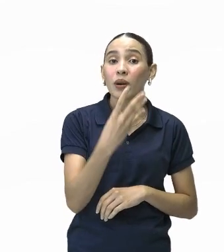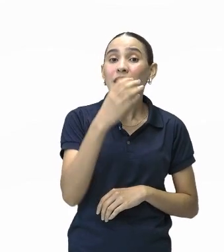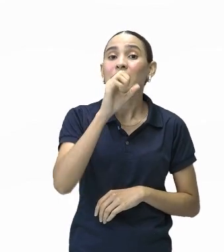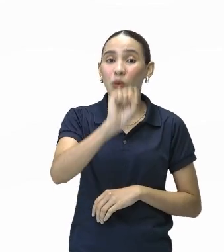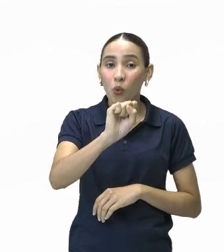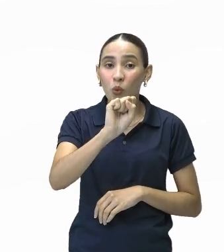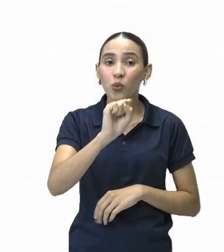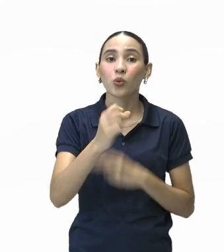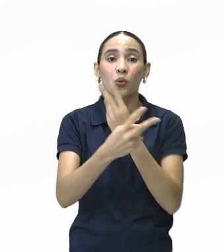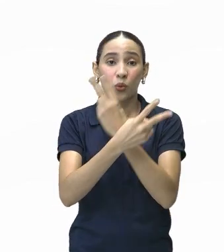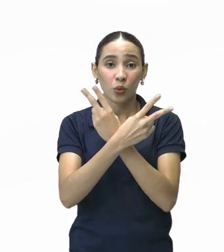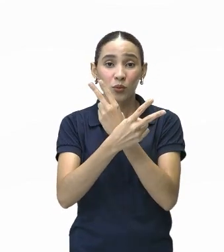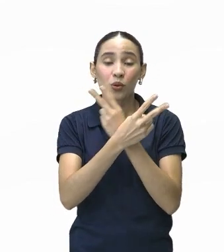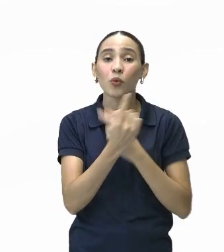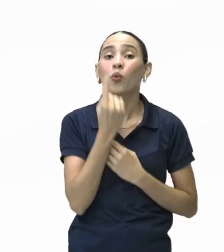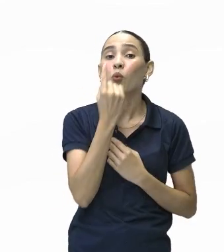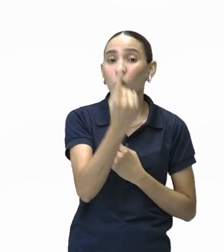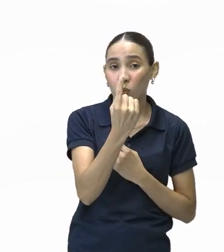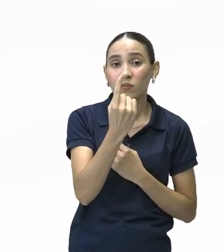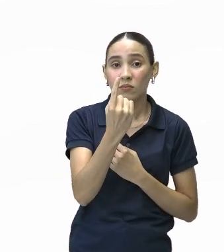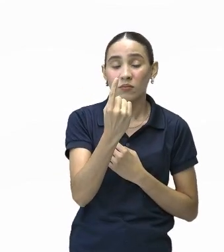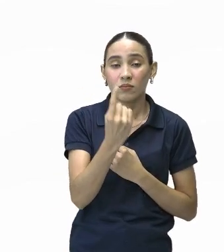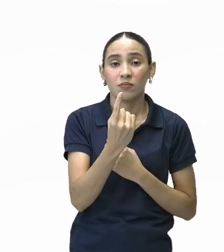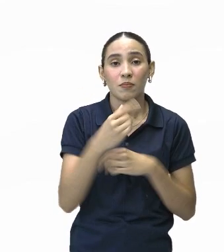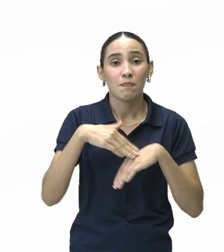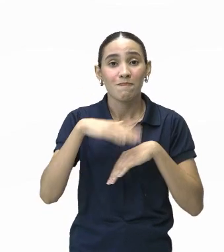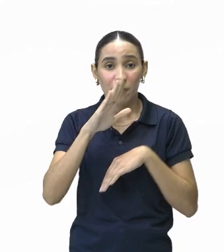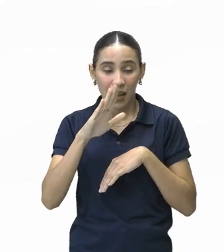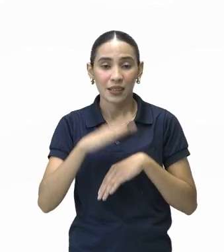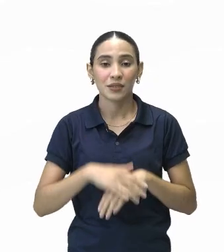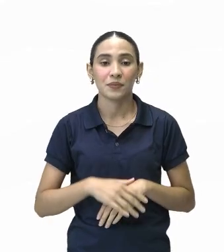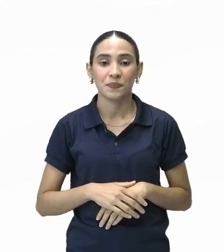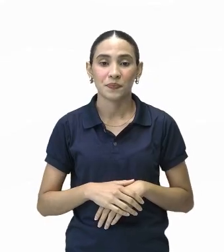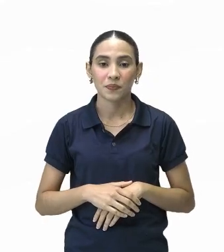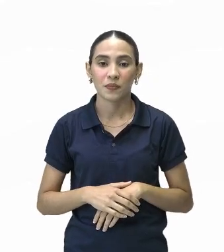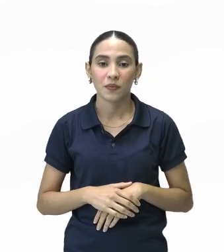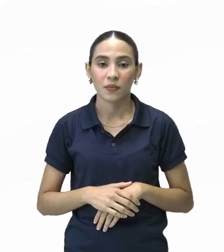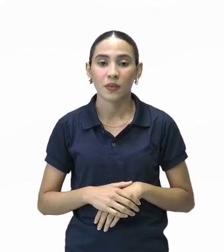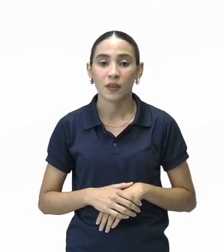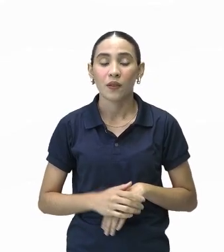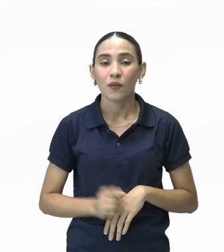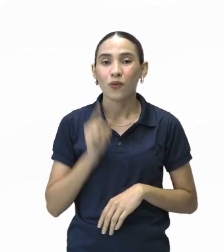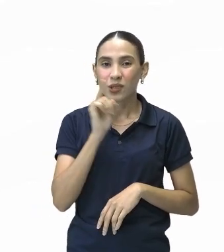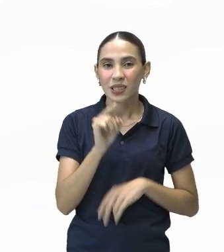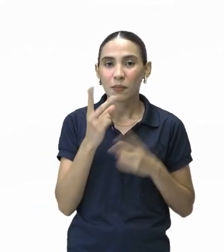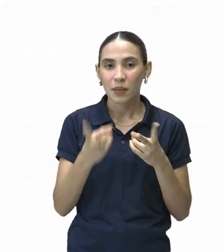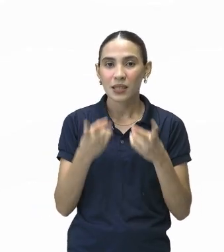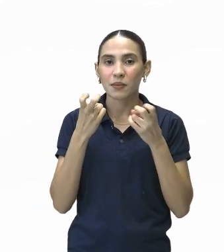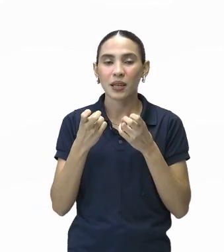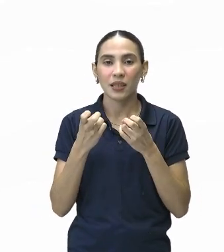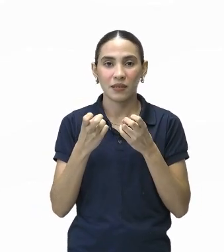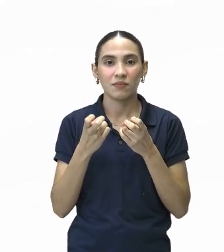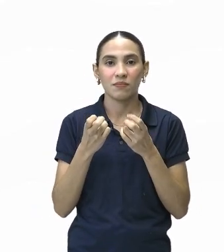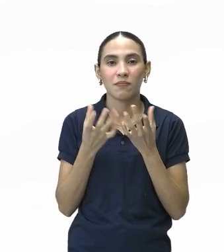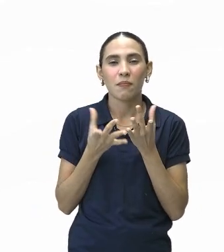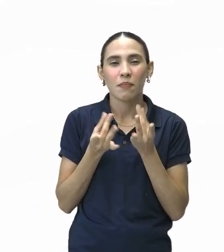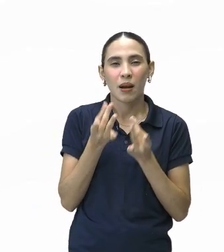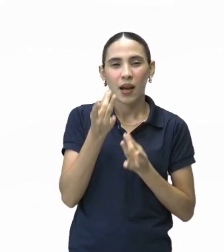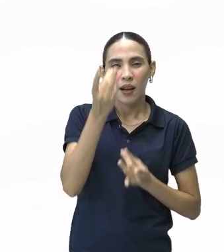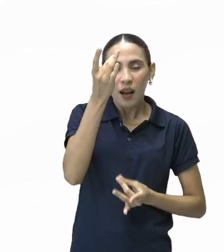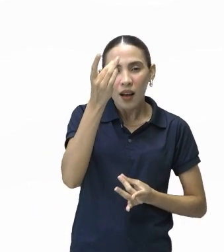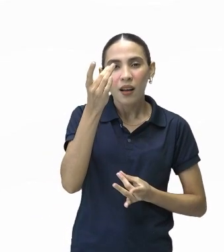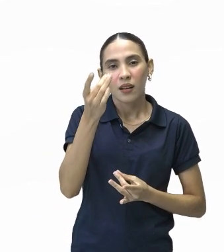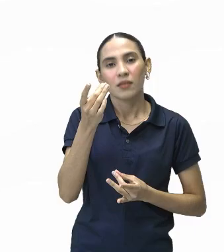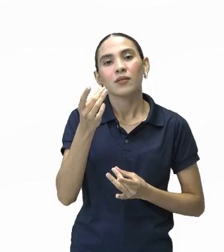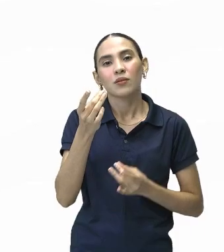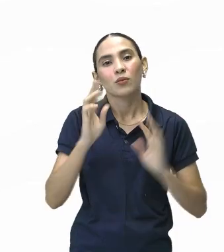48 cromossomos, um par a mais do que o ser humano. Para você ver que a complexidade do indivíduo